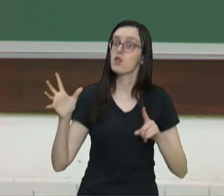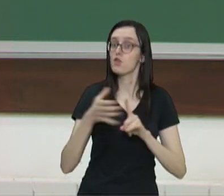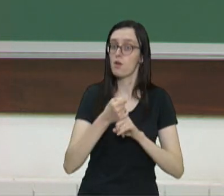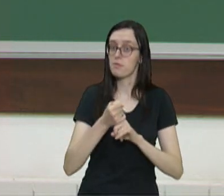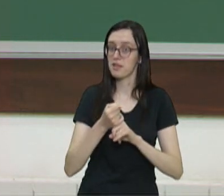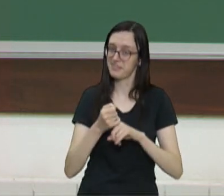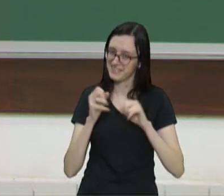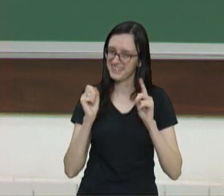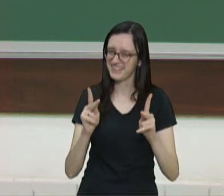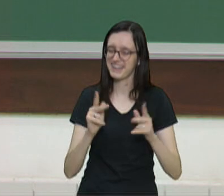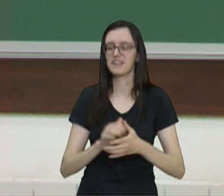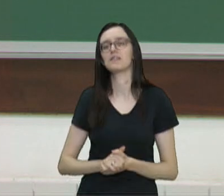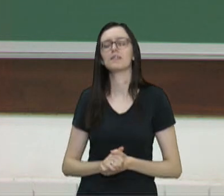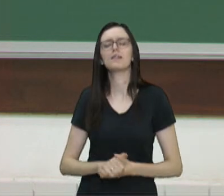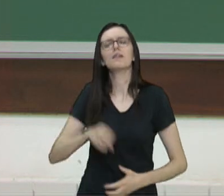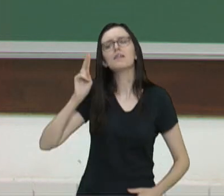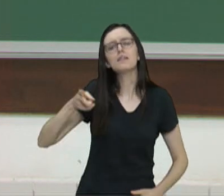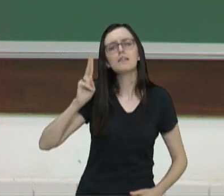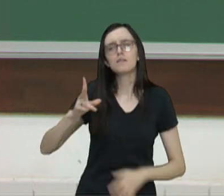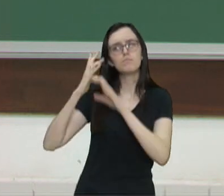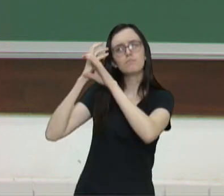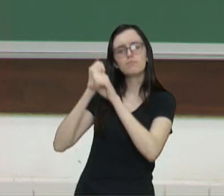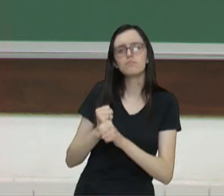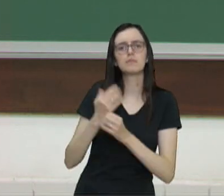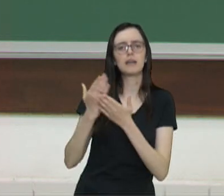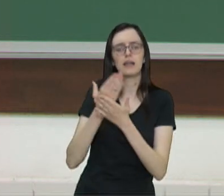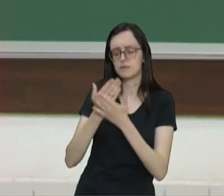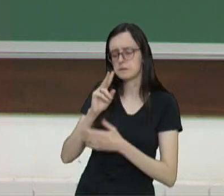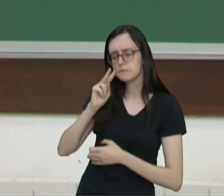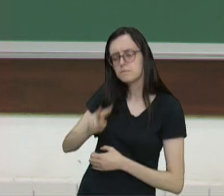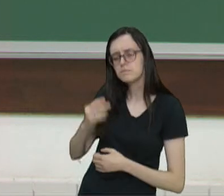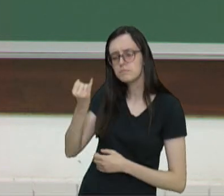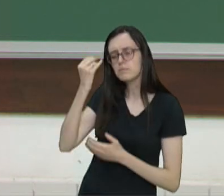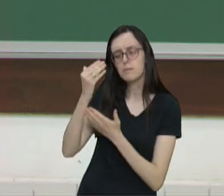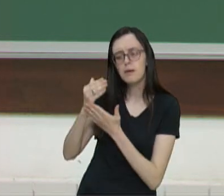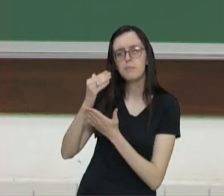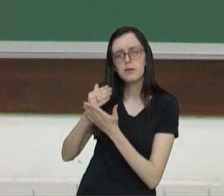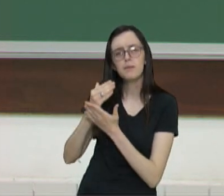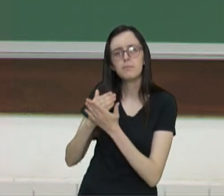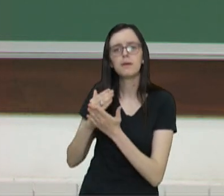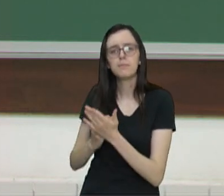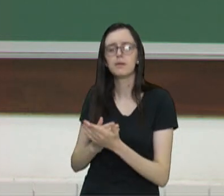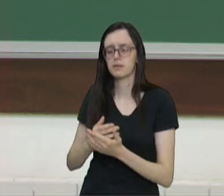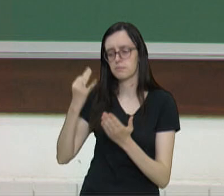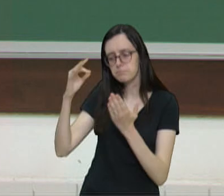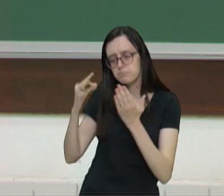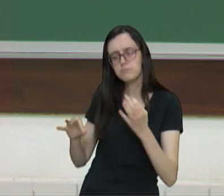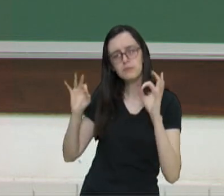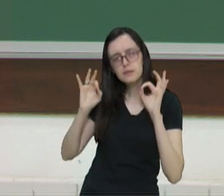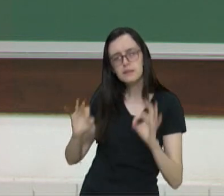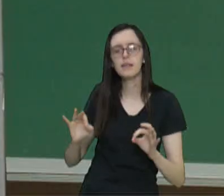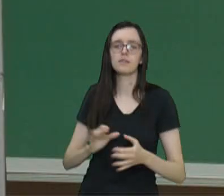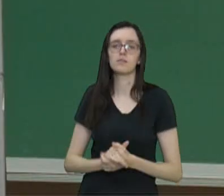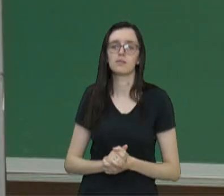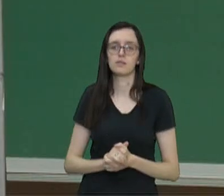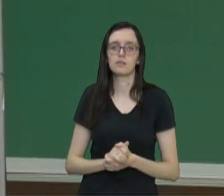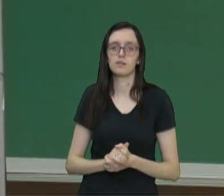dominando, ok? Então, sempre dá uma revisada no caderno, faça a sua listinha, confere.